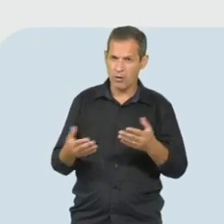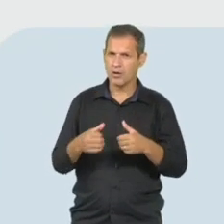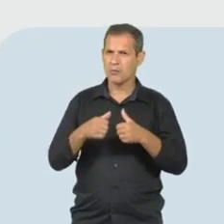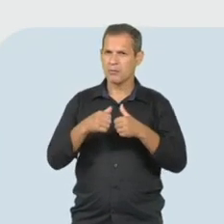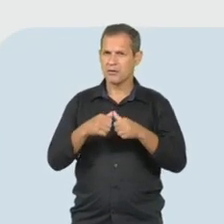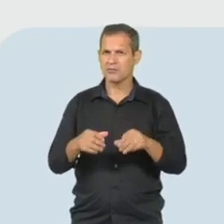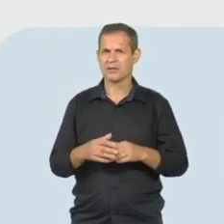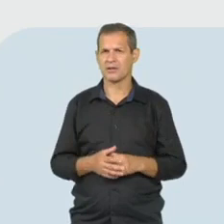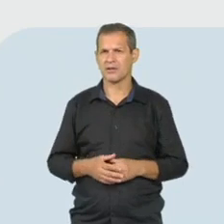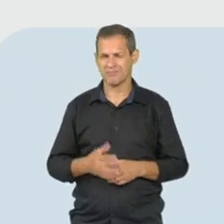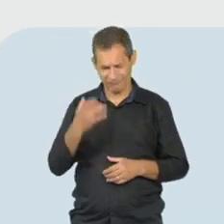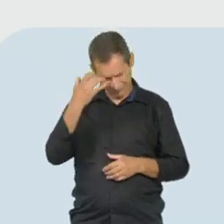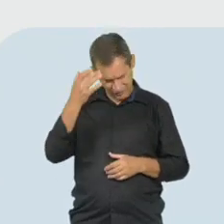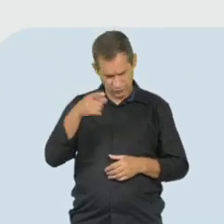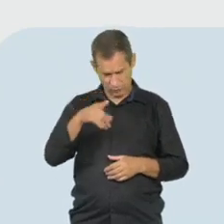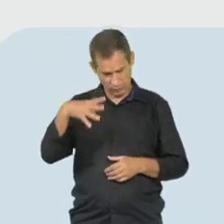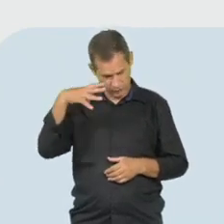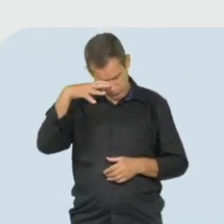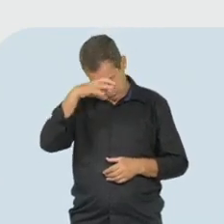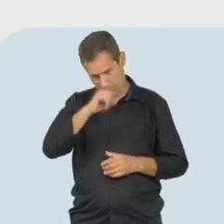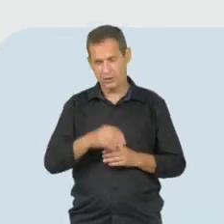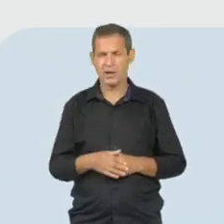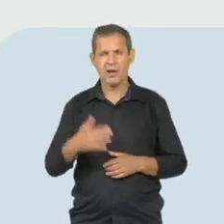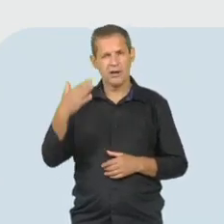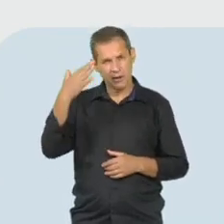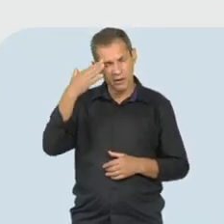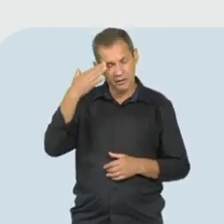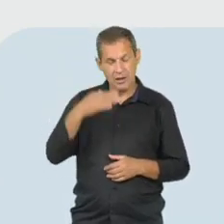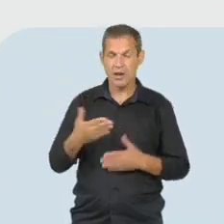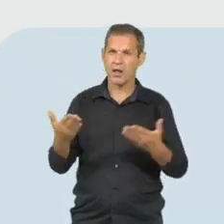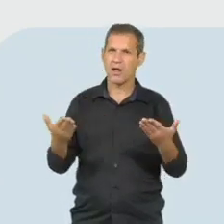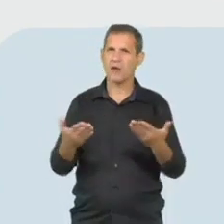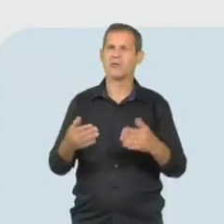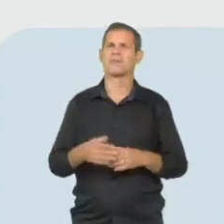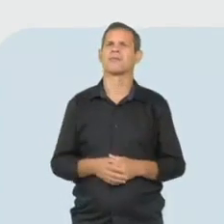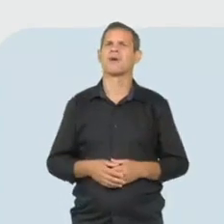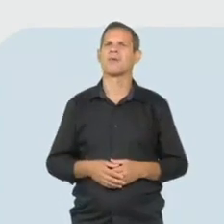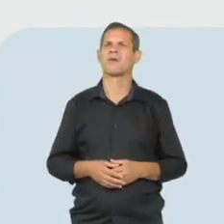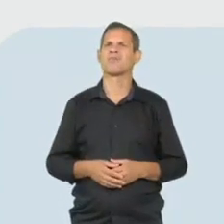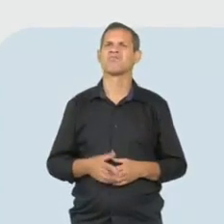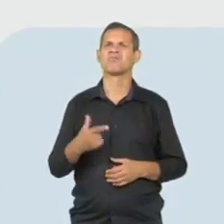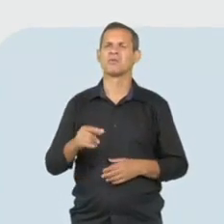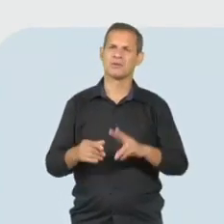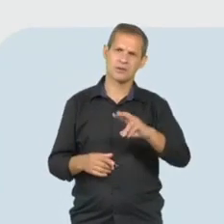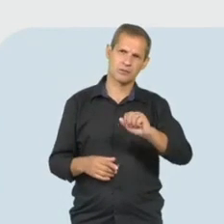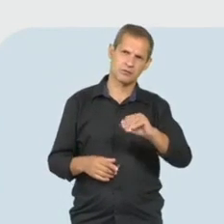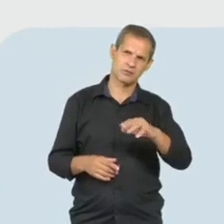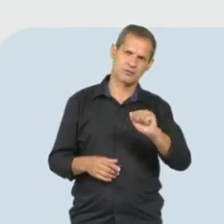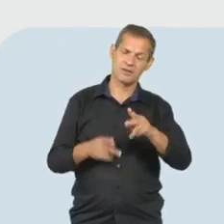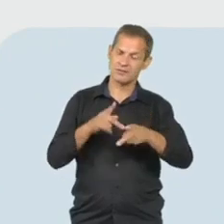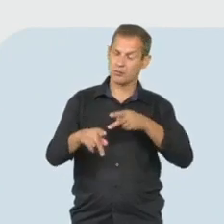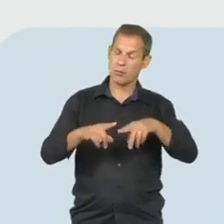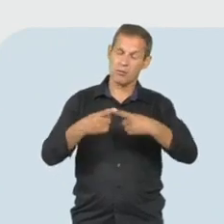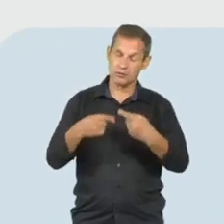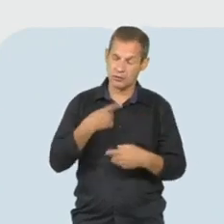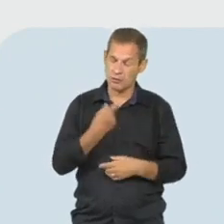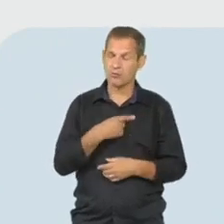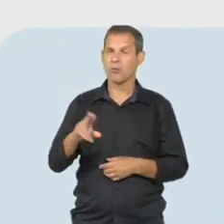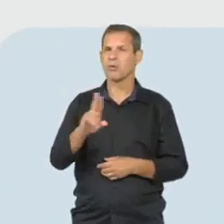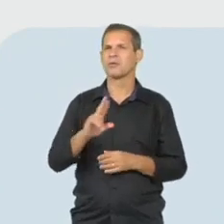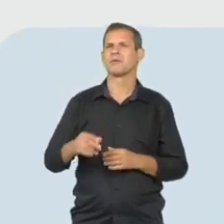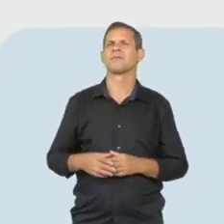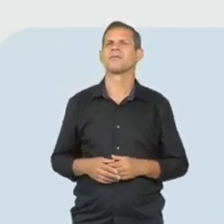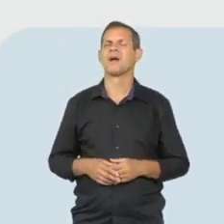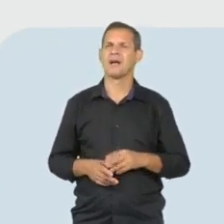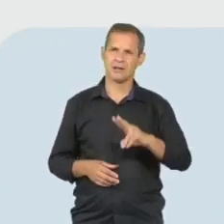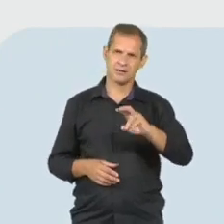ficar bem fácil para vocês entenderem. Então aqui, ó, não temos a variância populacional. Então nós vamos utilizar